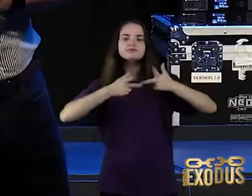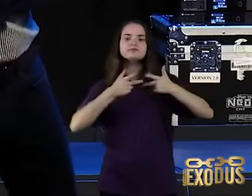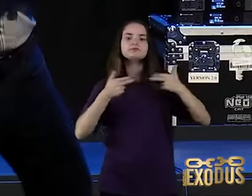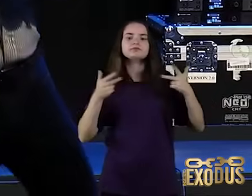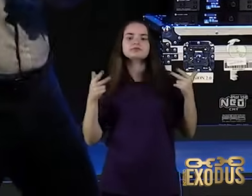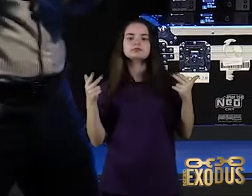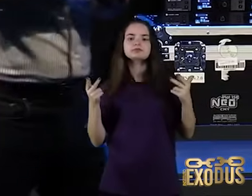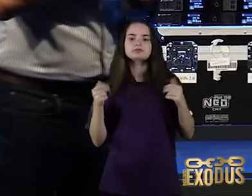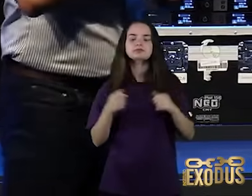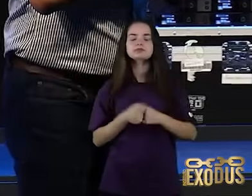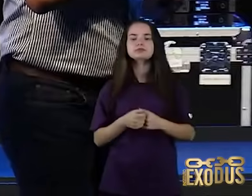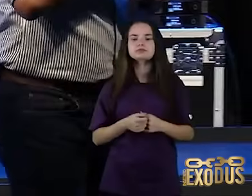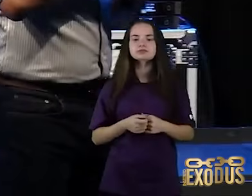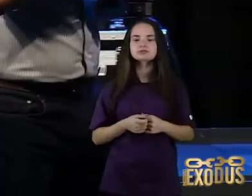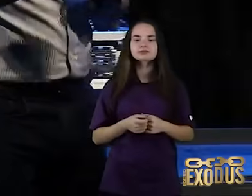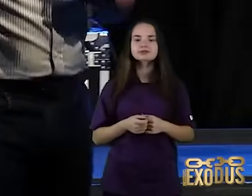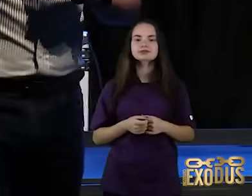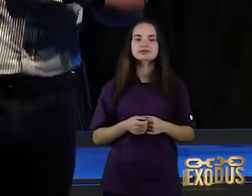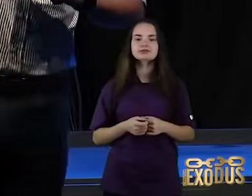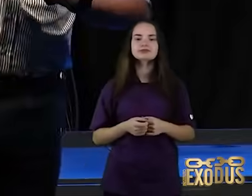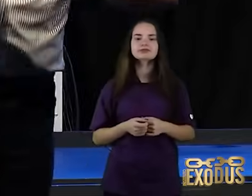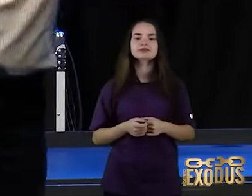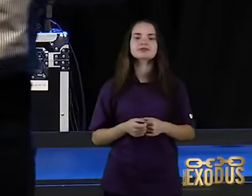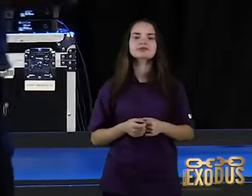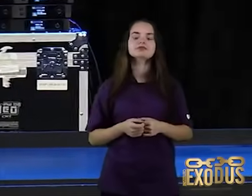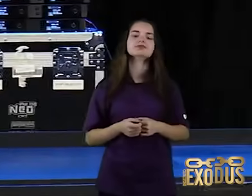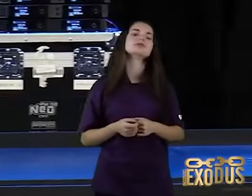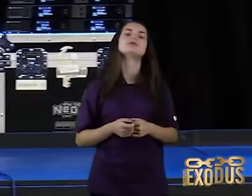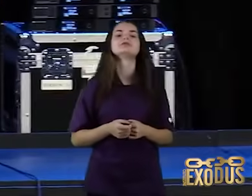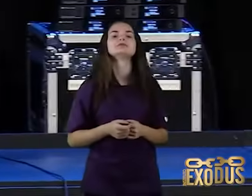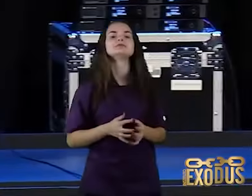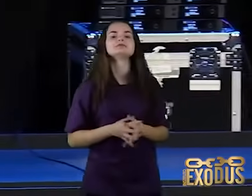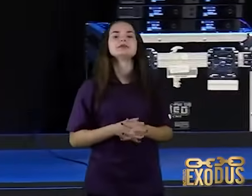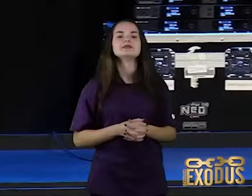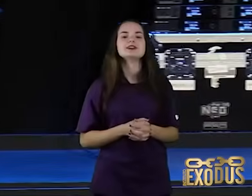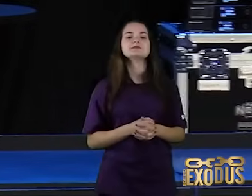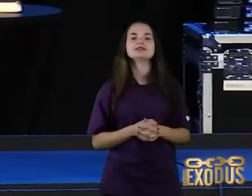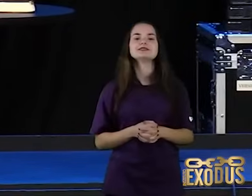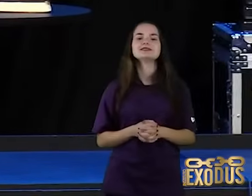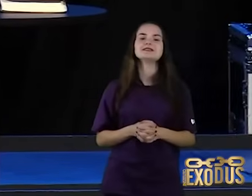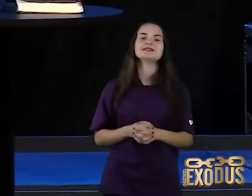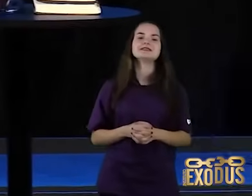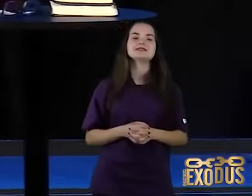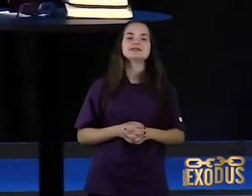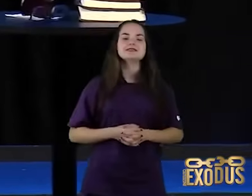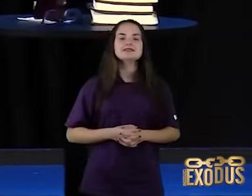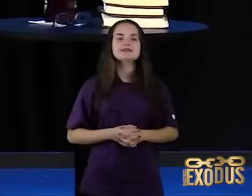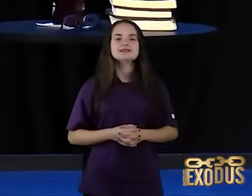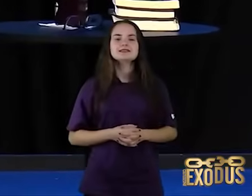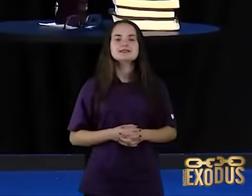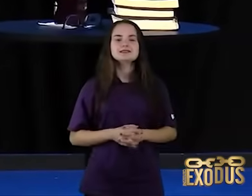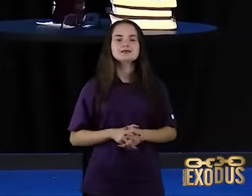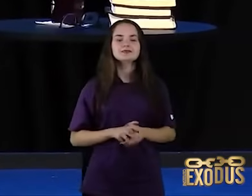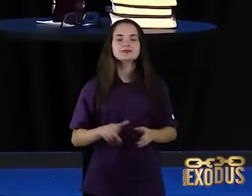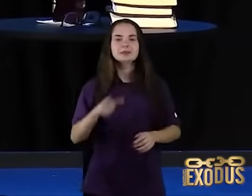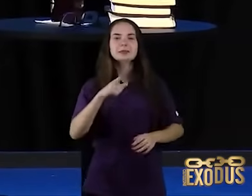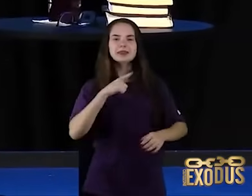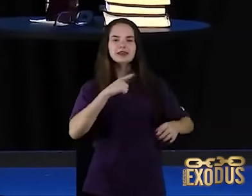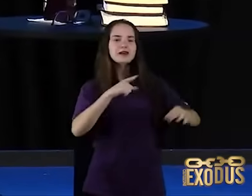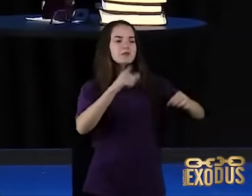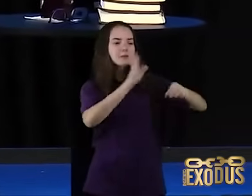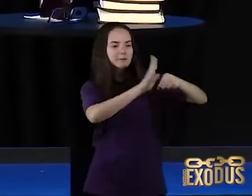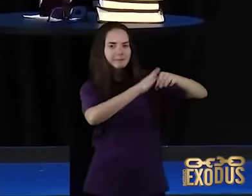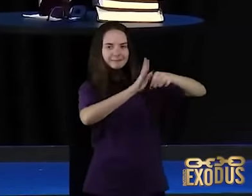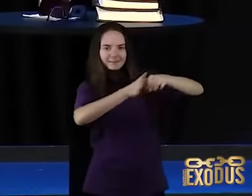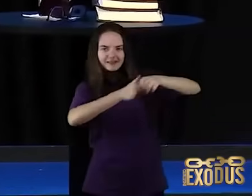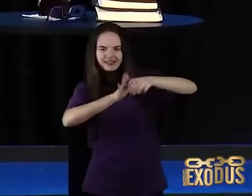hã shinec parecido com shirk aquele personagem que é um ouro né Shine para mim é um bolo de banana Não é isso não